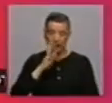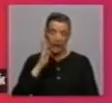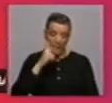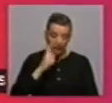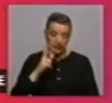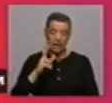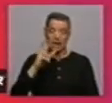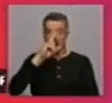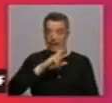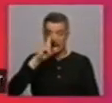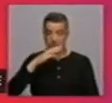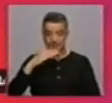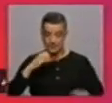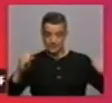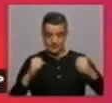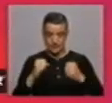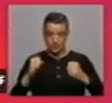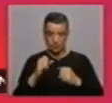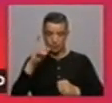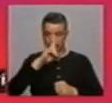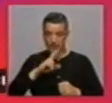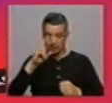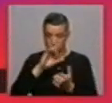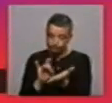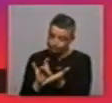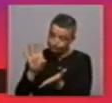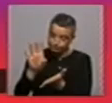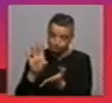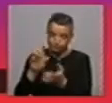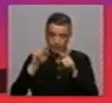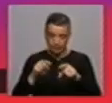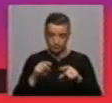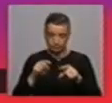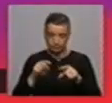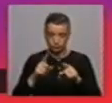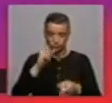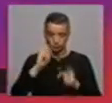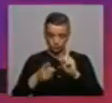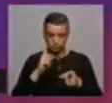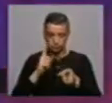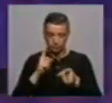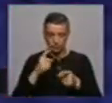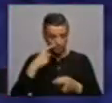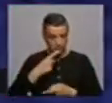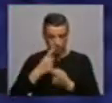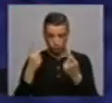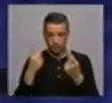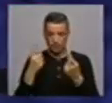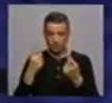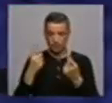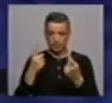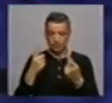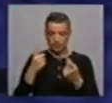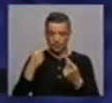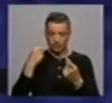também gigantescas paredes de gás que são expulsas pelos próprios enxames. E então aquilo que o Chandra tem para nos mostrar hoje é precisamente